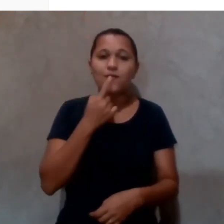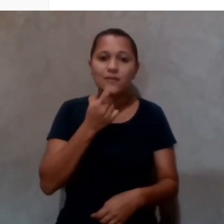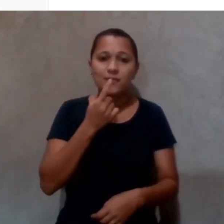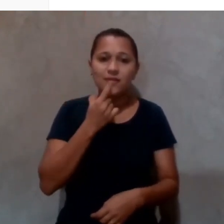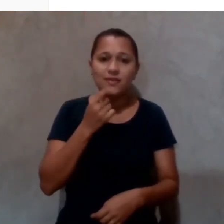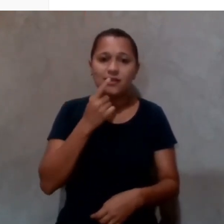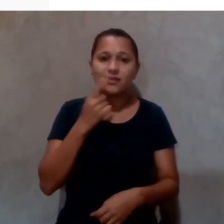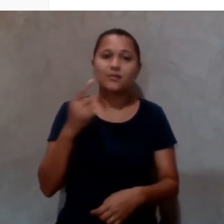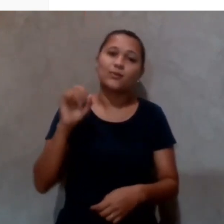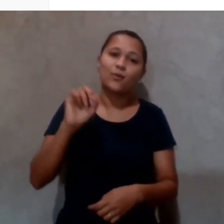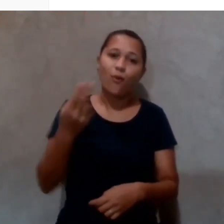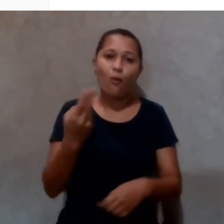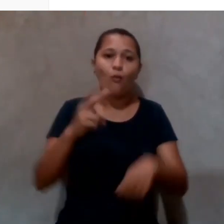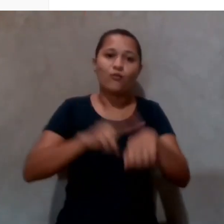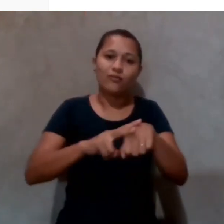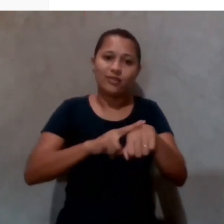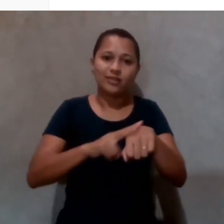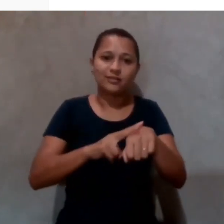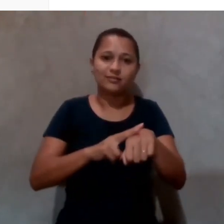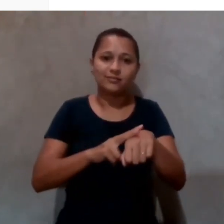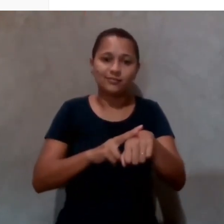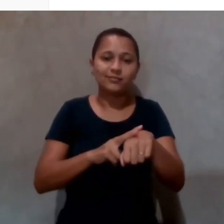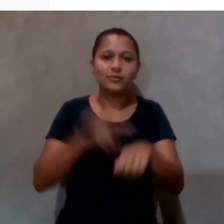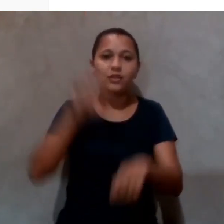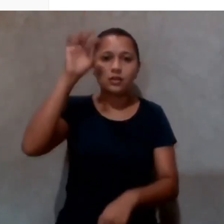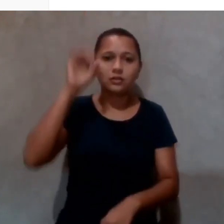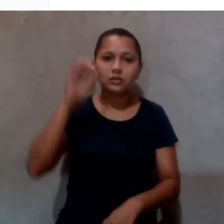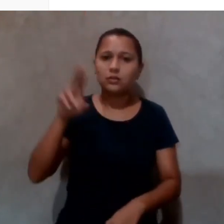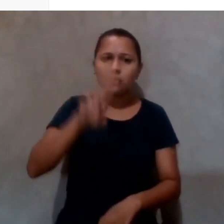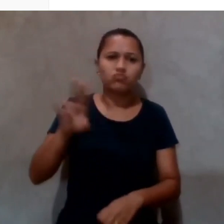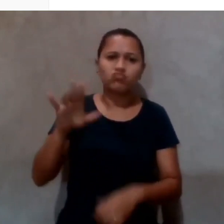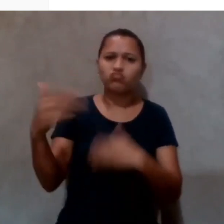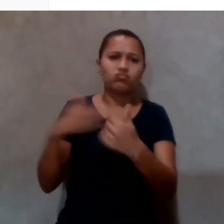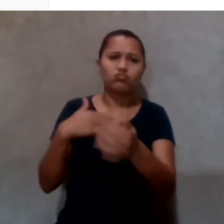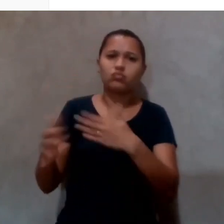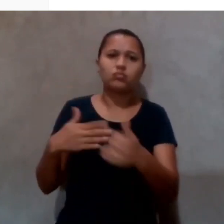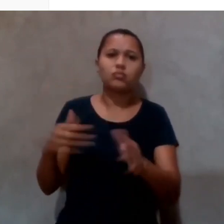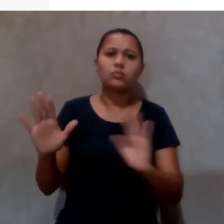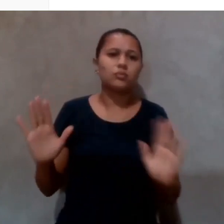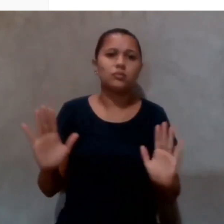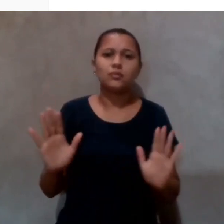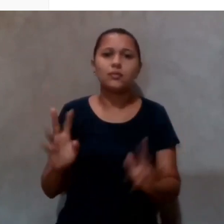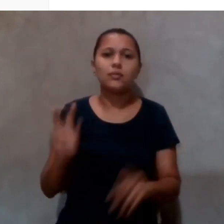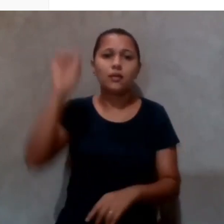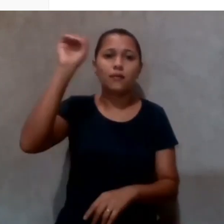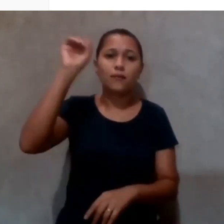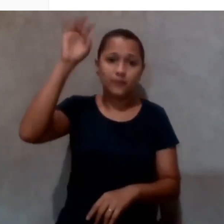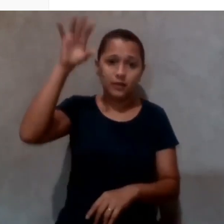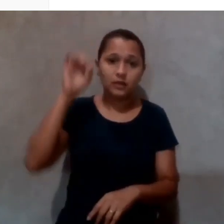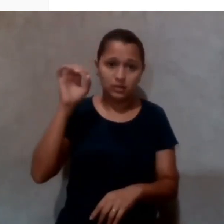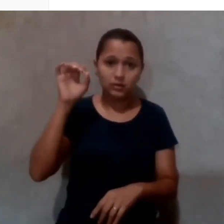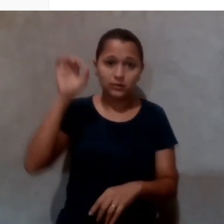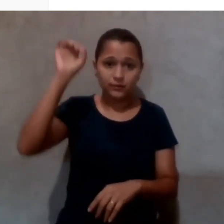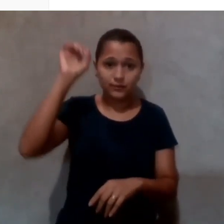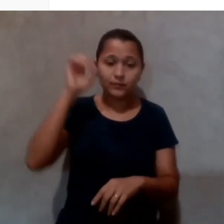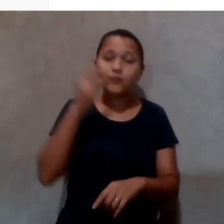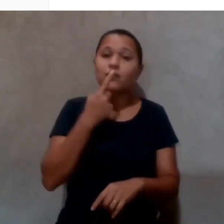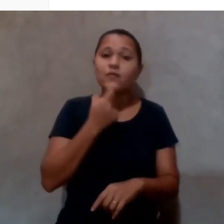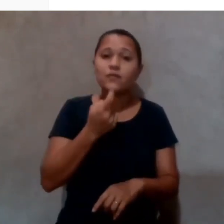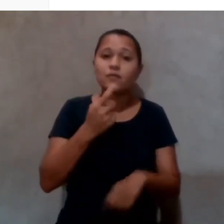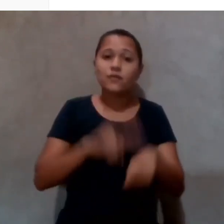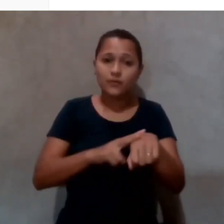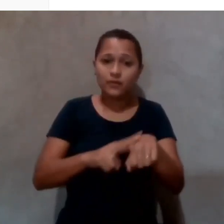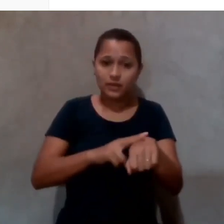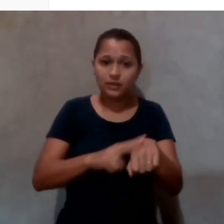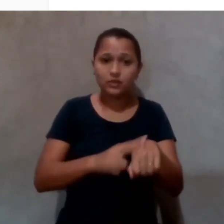acusar a cor verde é de 2/3 e de acusar a cor vermelha é de 1/3. Uma pessoa percorreu a pé toda